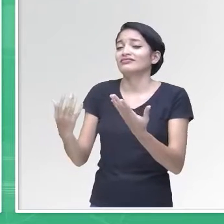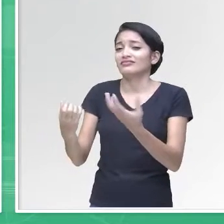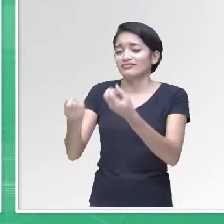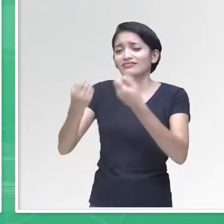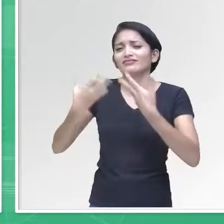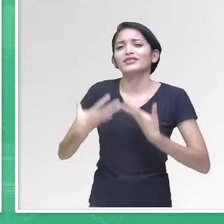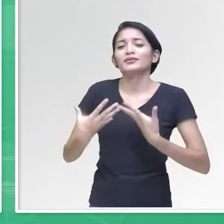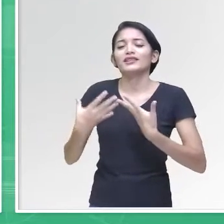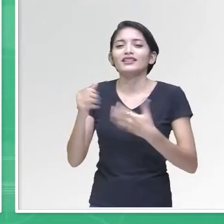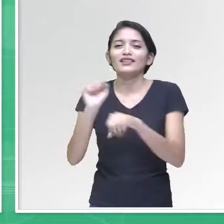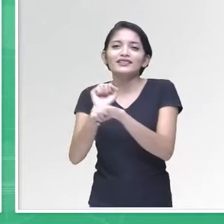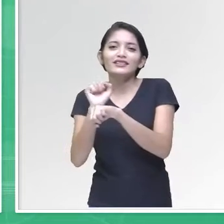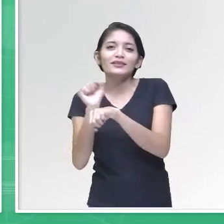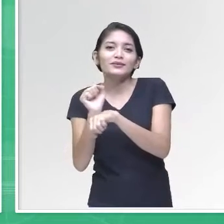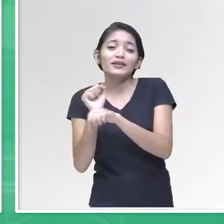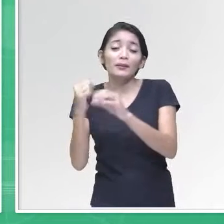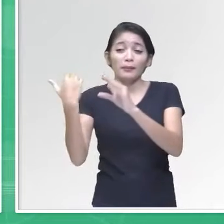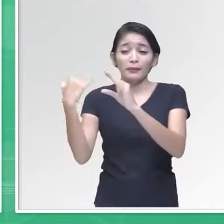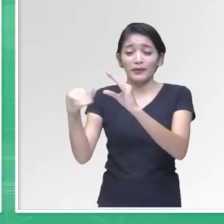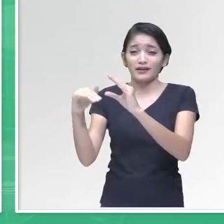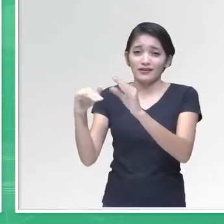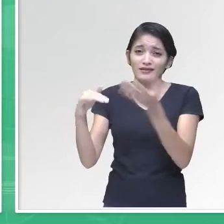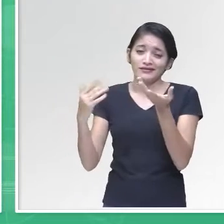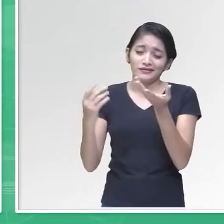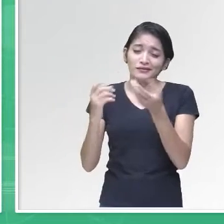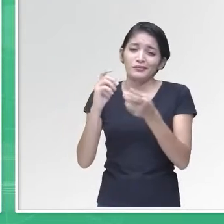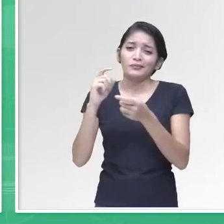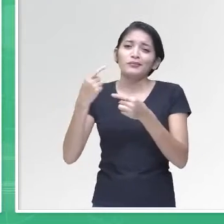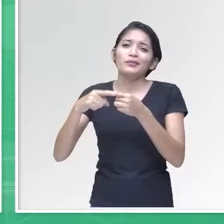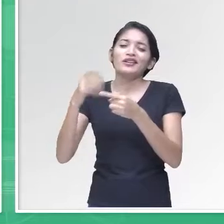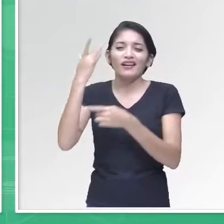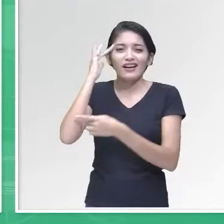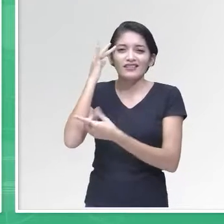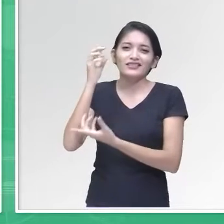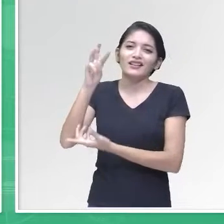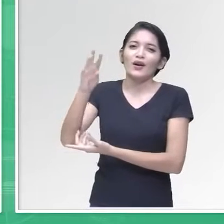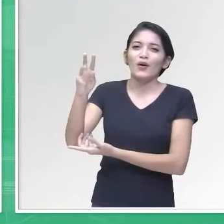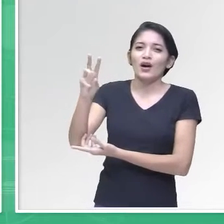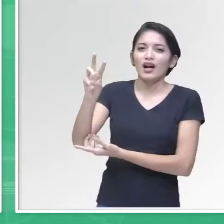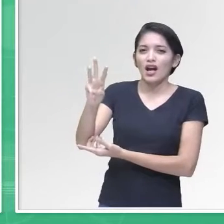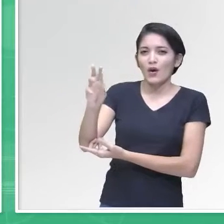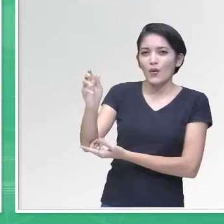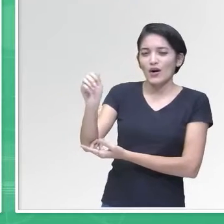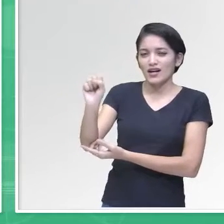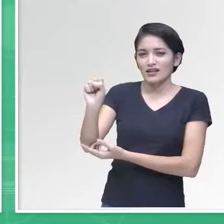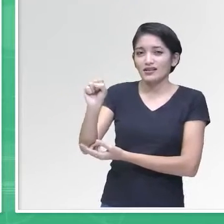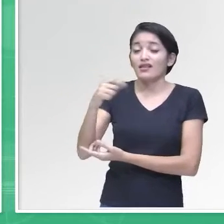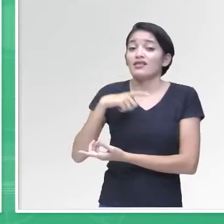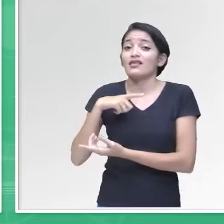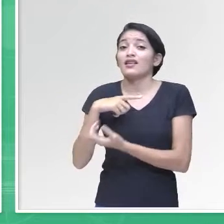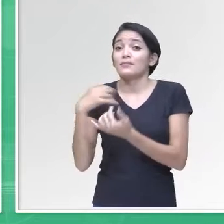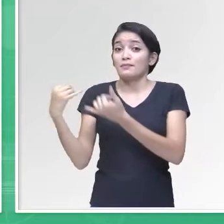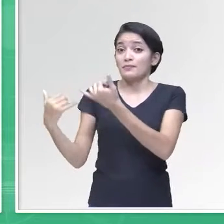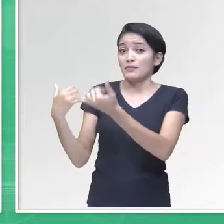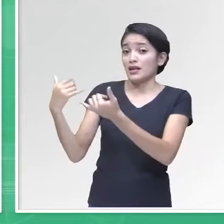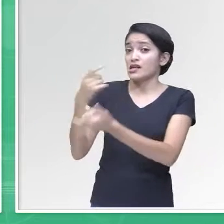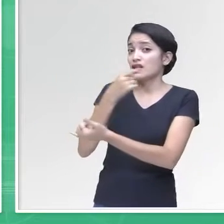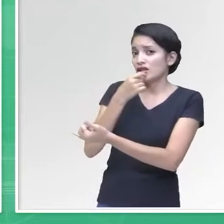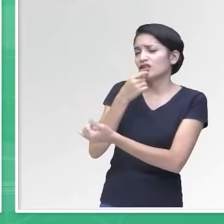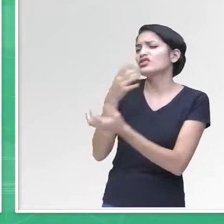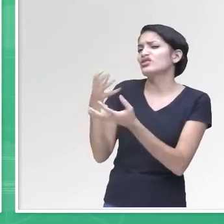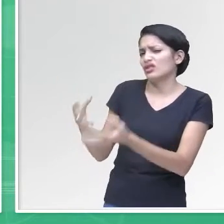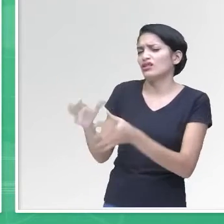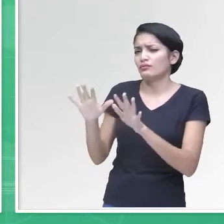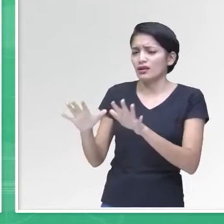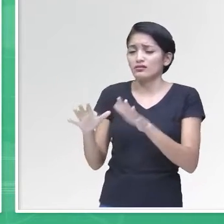aí a sua mensagem. Por que você acha que é was? Tem umas pegadinhas, viu? Em inglês tem umas pegadinhas chatas, mas eu